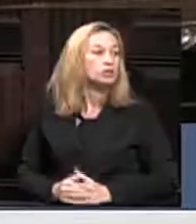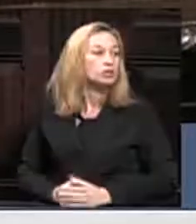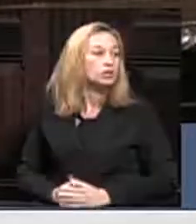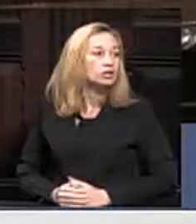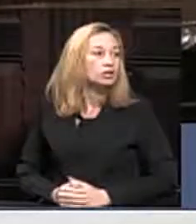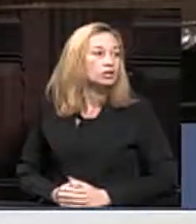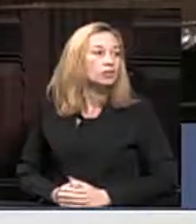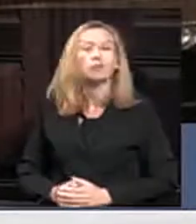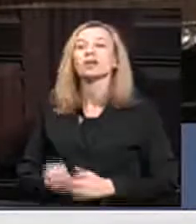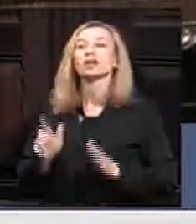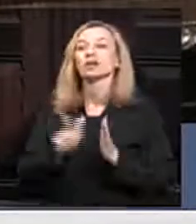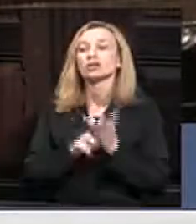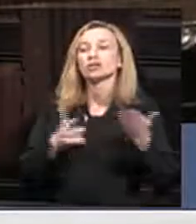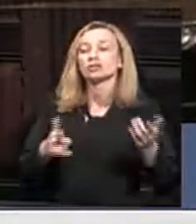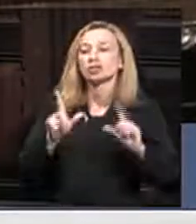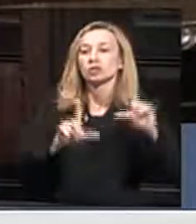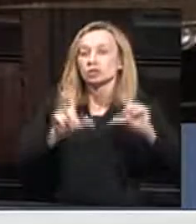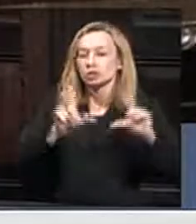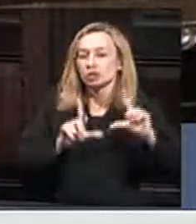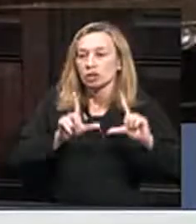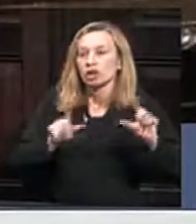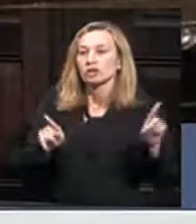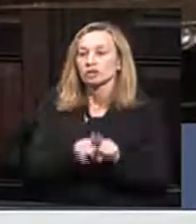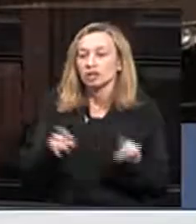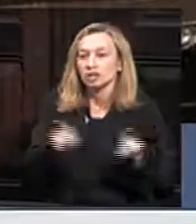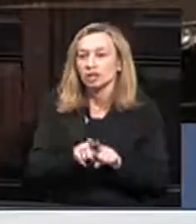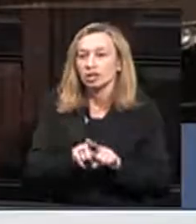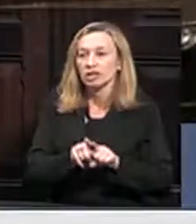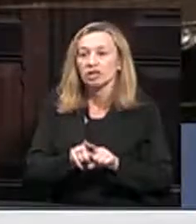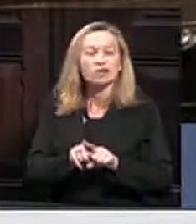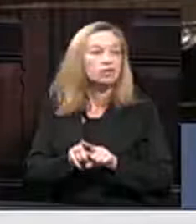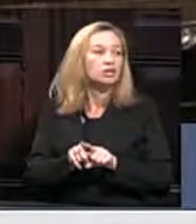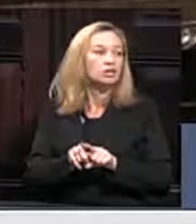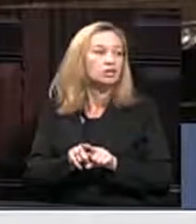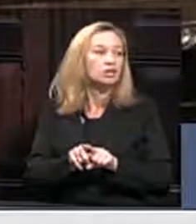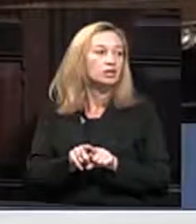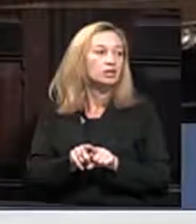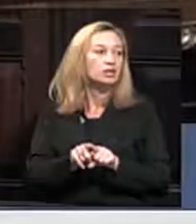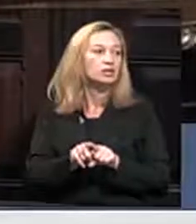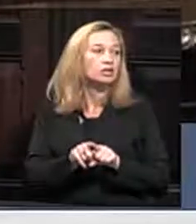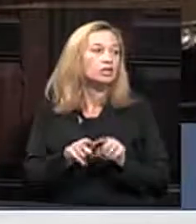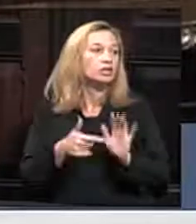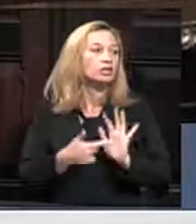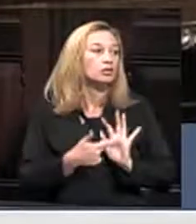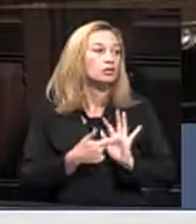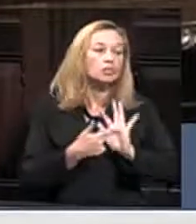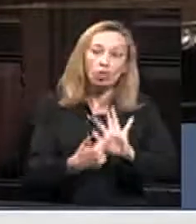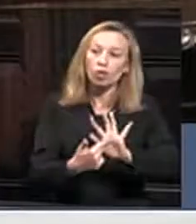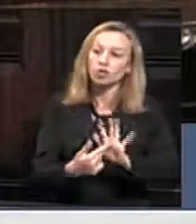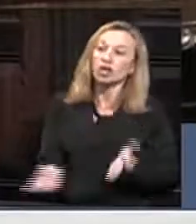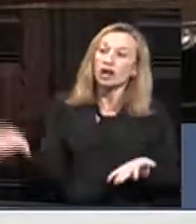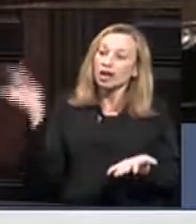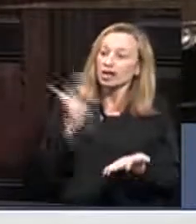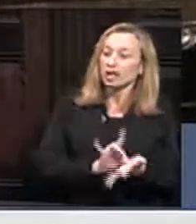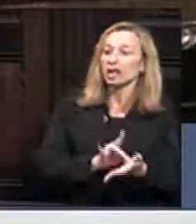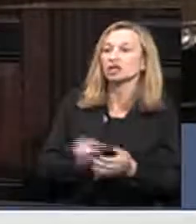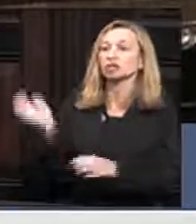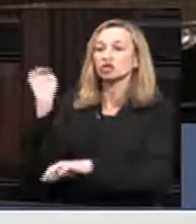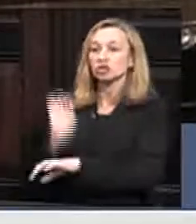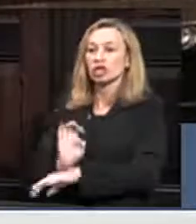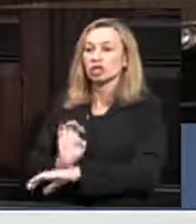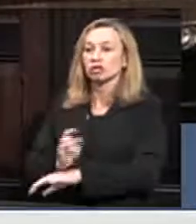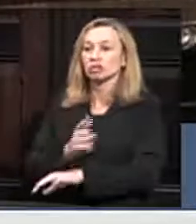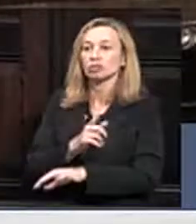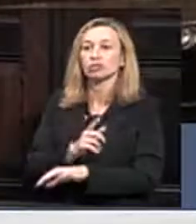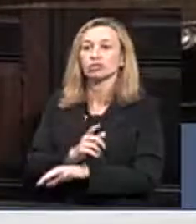os jornais se debrucem sobre essas ponderações e apresentem a realidade do Estado do Rio de